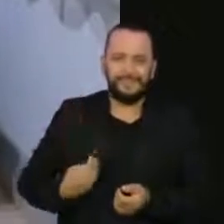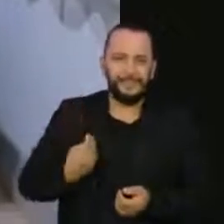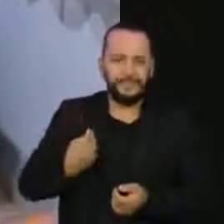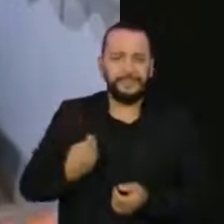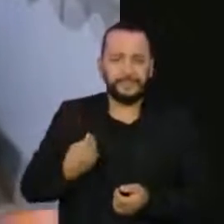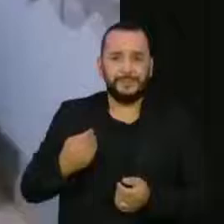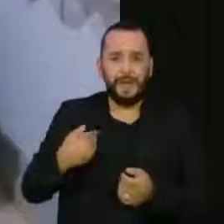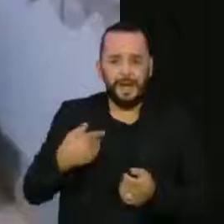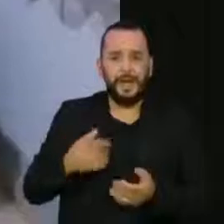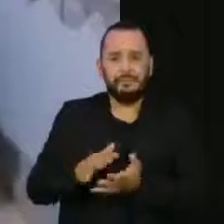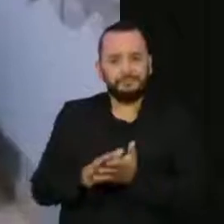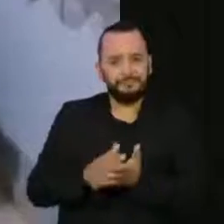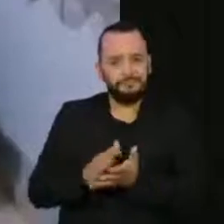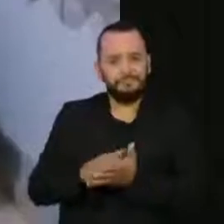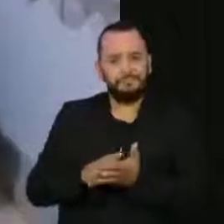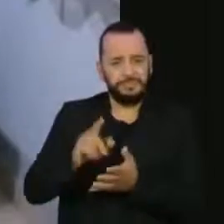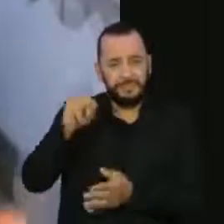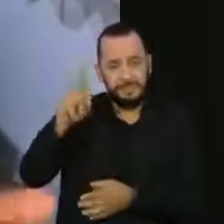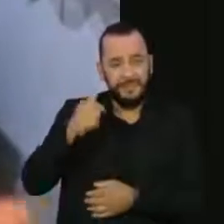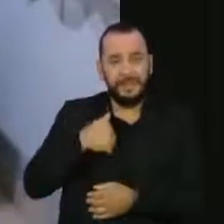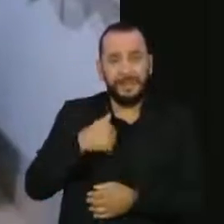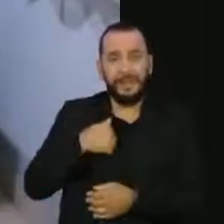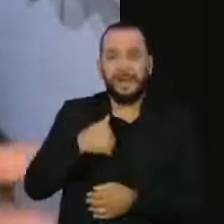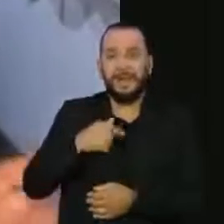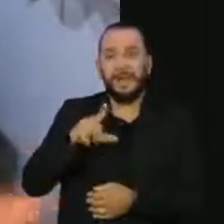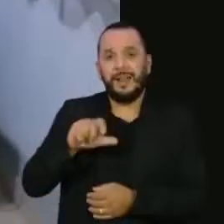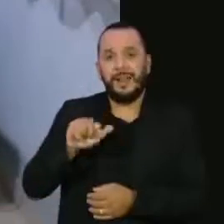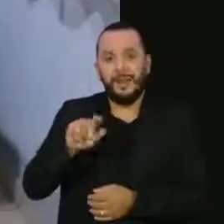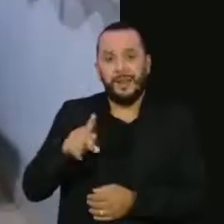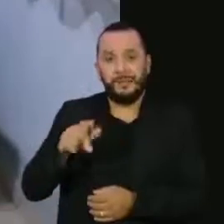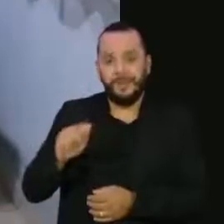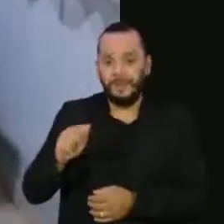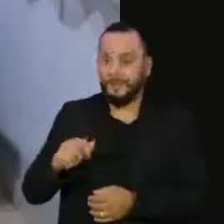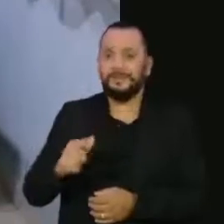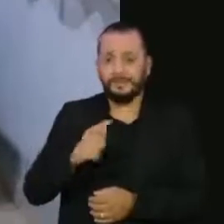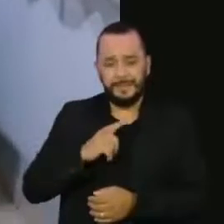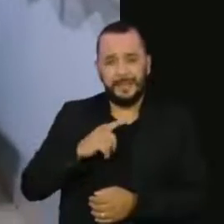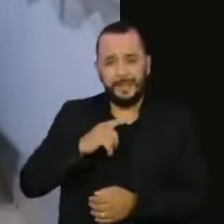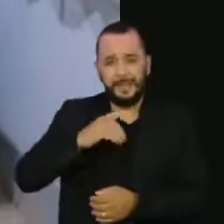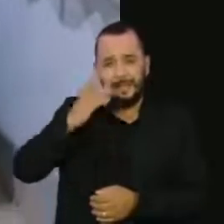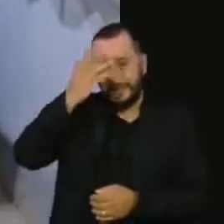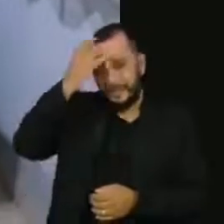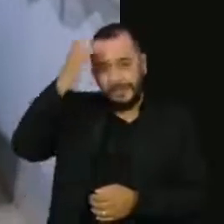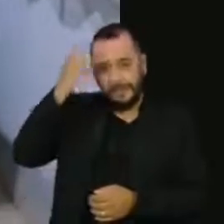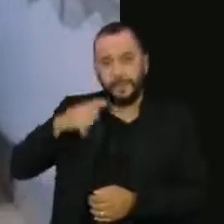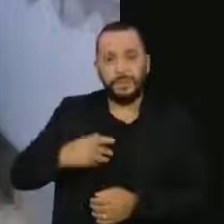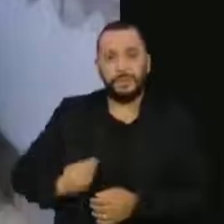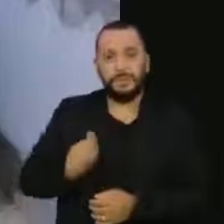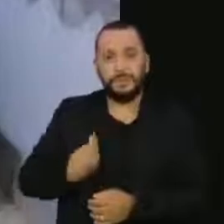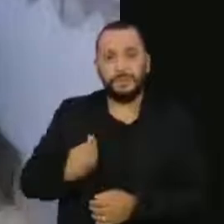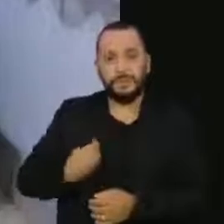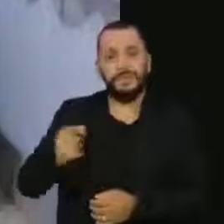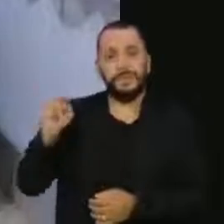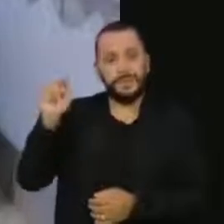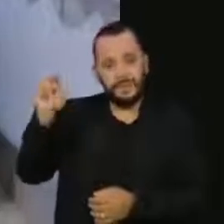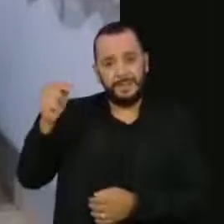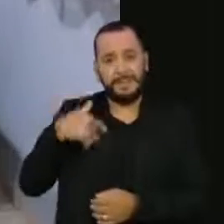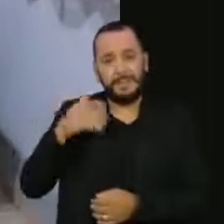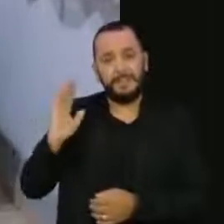Essas ruas, elas são habitadas por esses espíritos, por essas pessoas que passaram ali. Então, eles vão